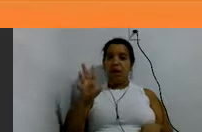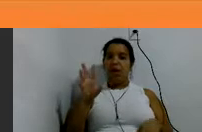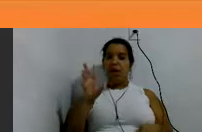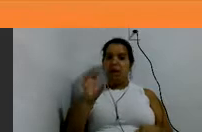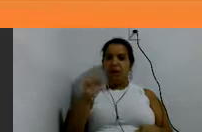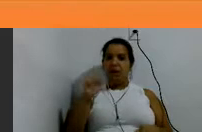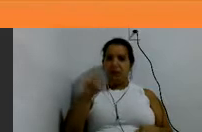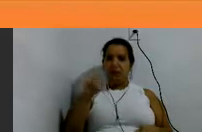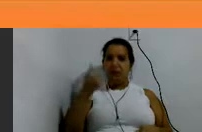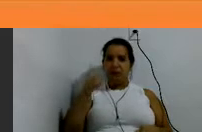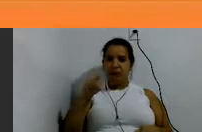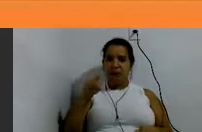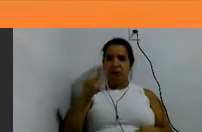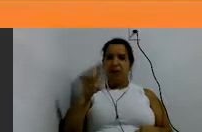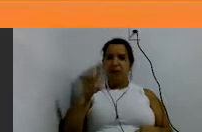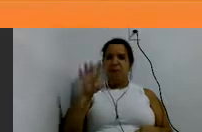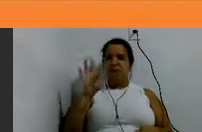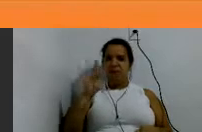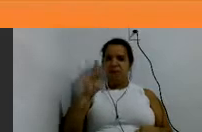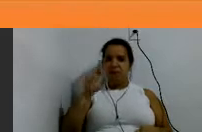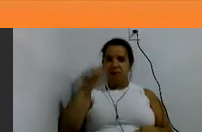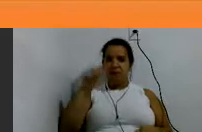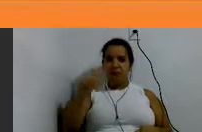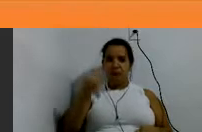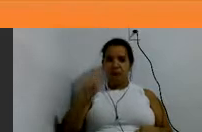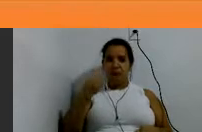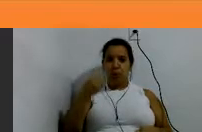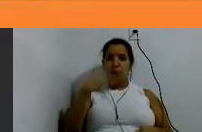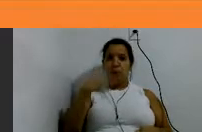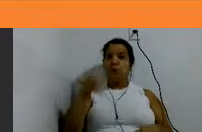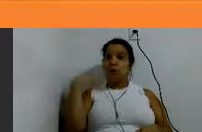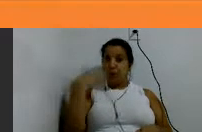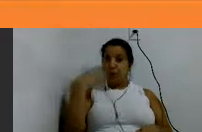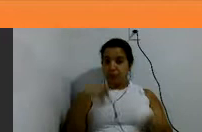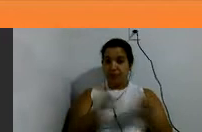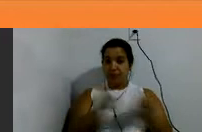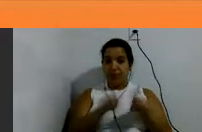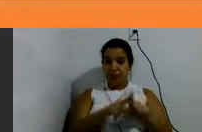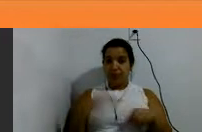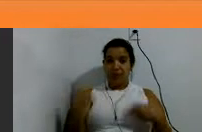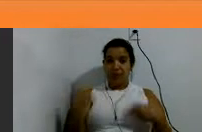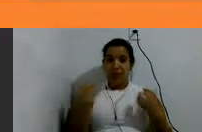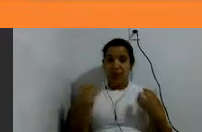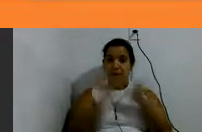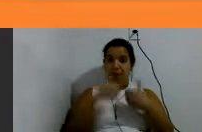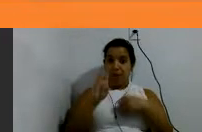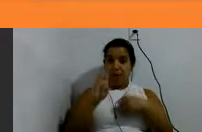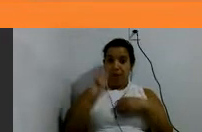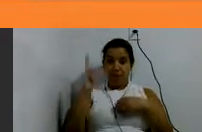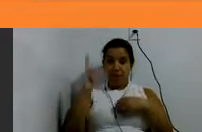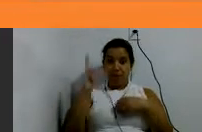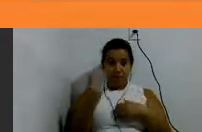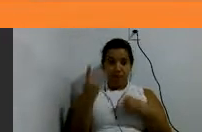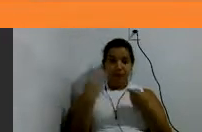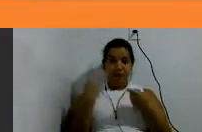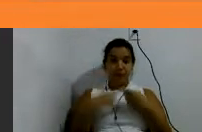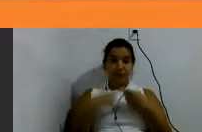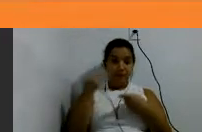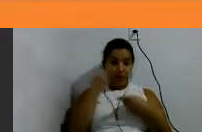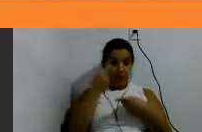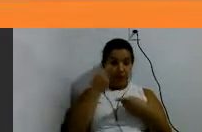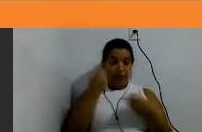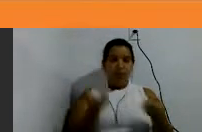Francisco e Doce. Então, coloquei aqui em negrito, região metropolitana de Belo Horizonte, que a gente vai ver. Não sei